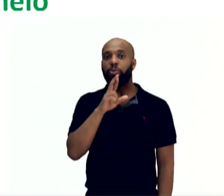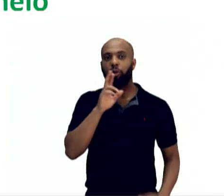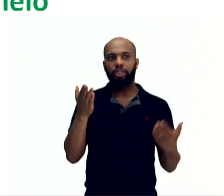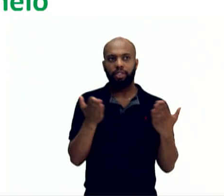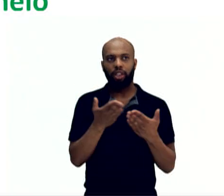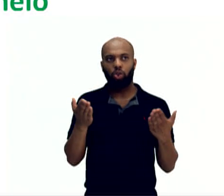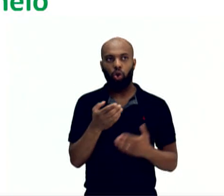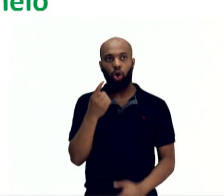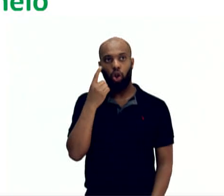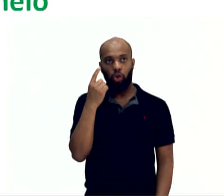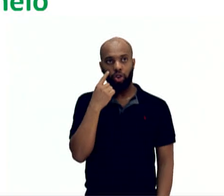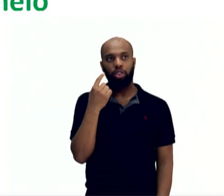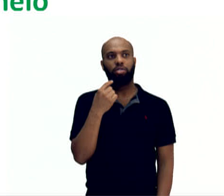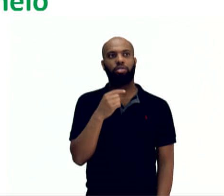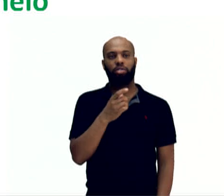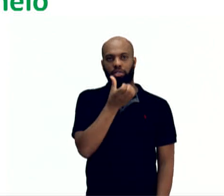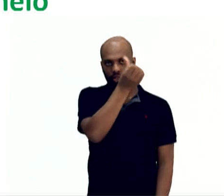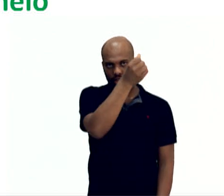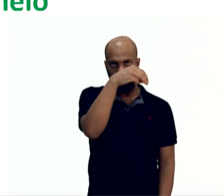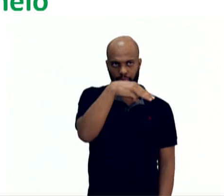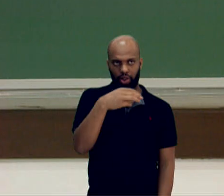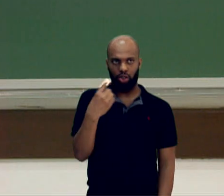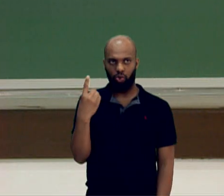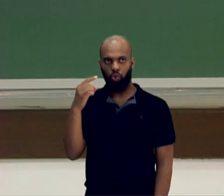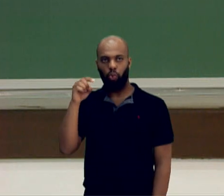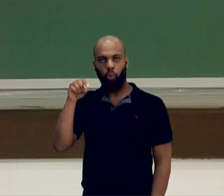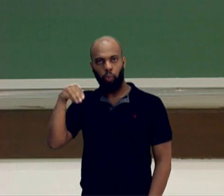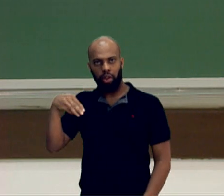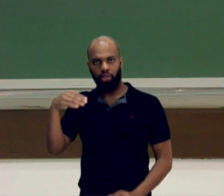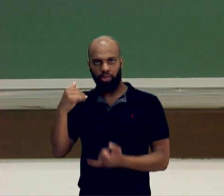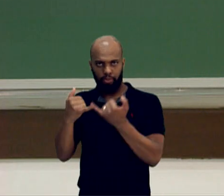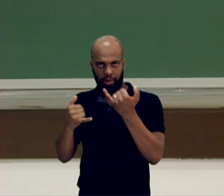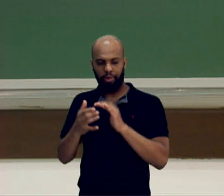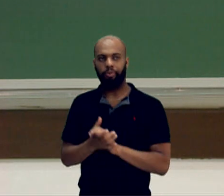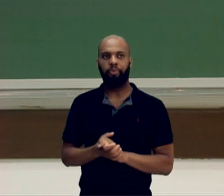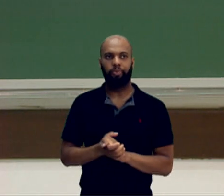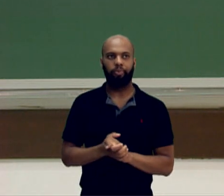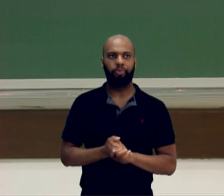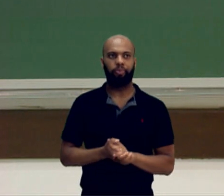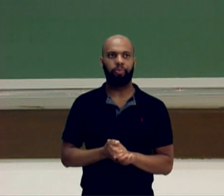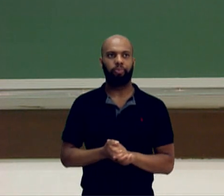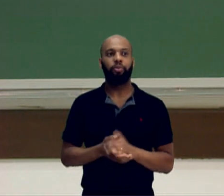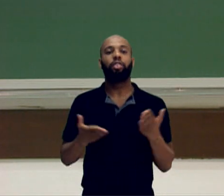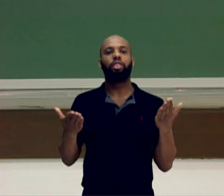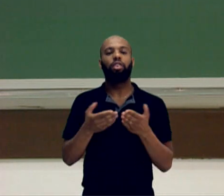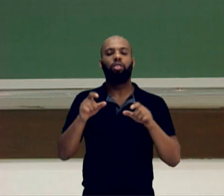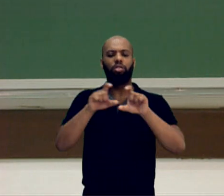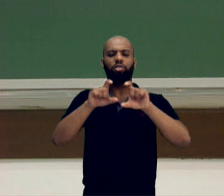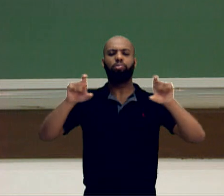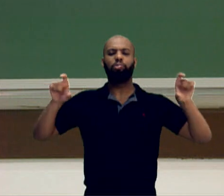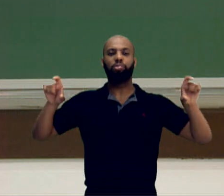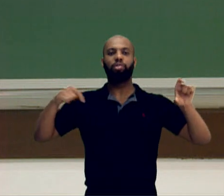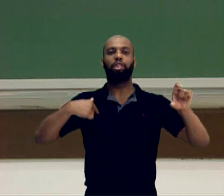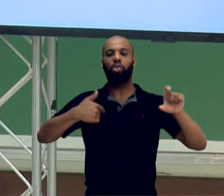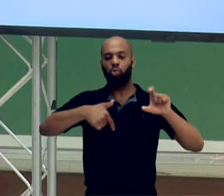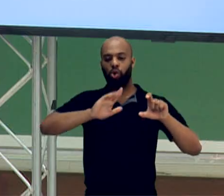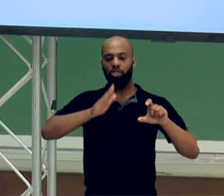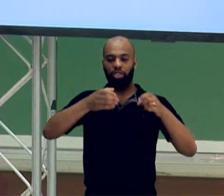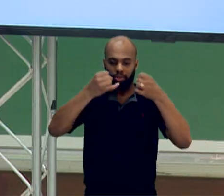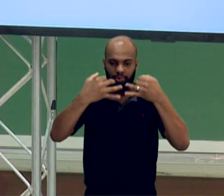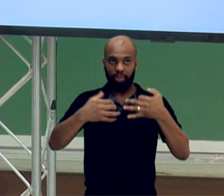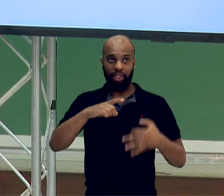e na China, aqui no Japão, aqui na Europa, em qualquer lugar, tá bom? Muito bem. Com